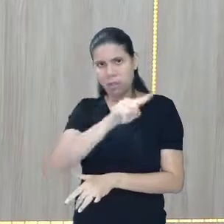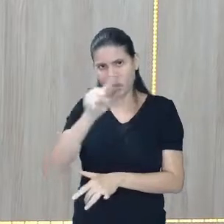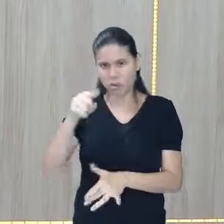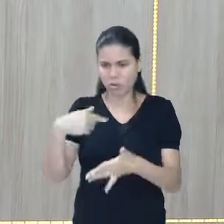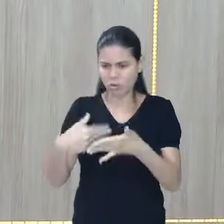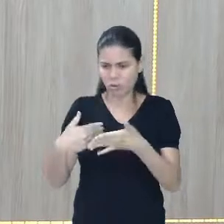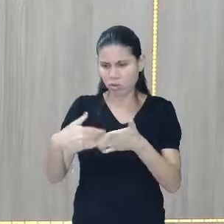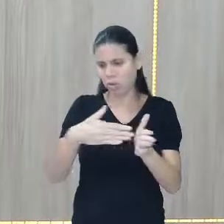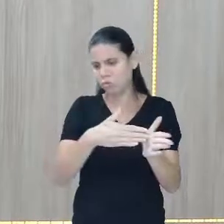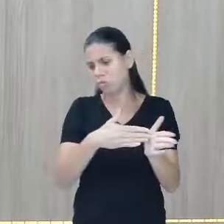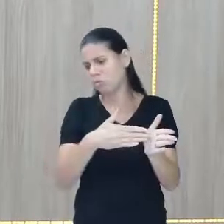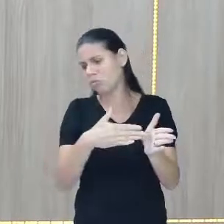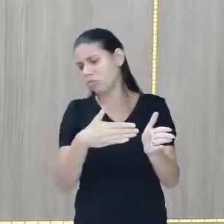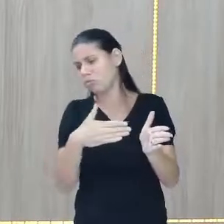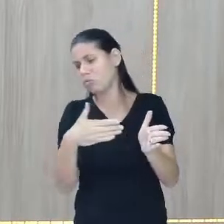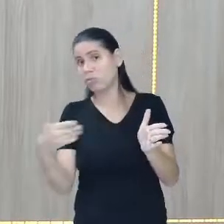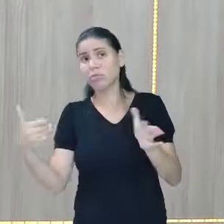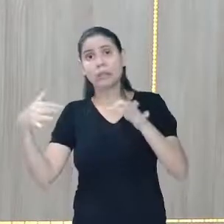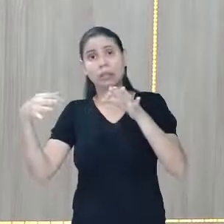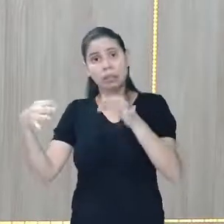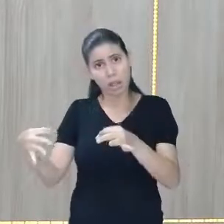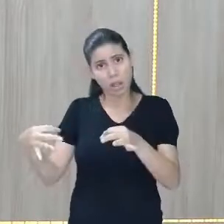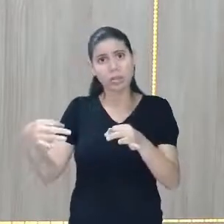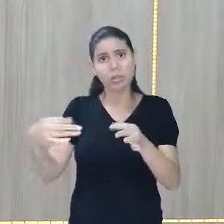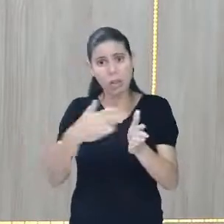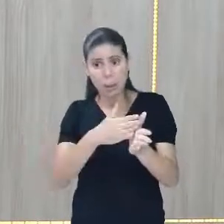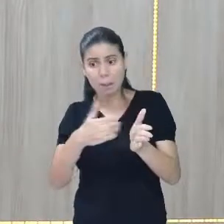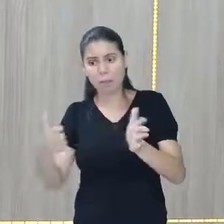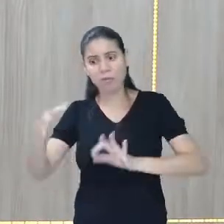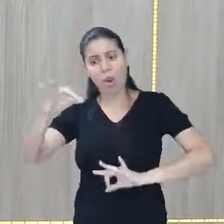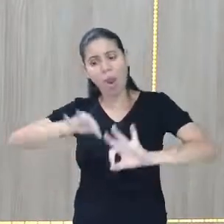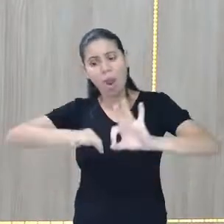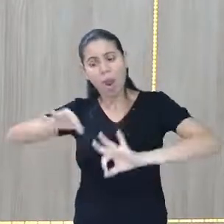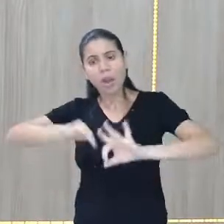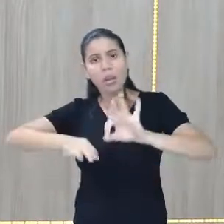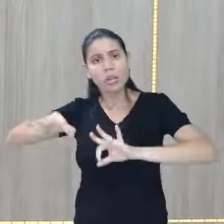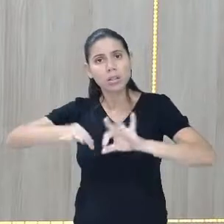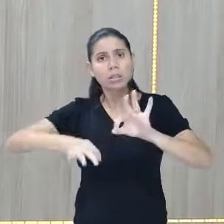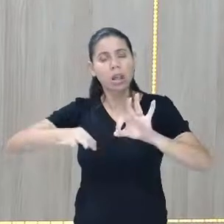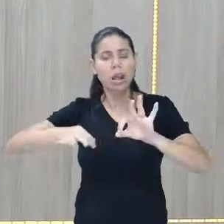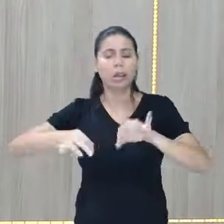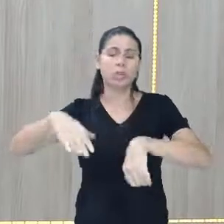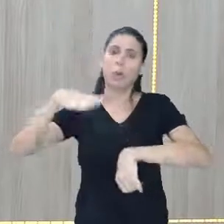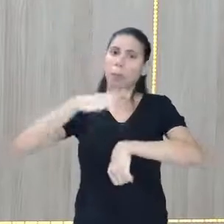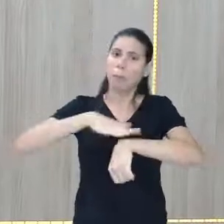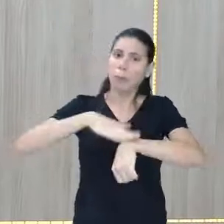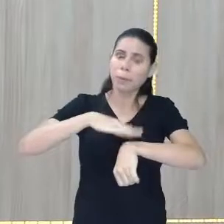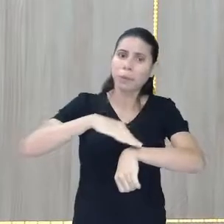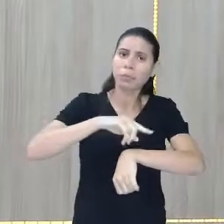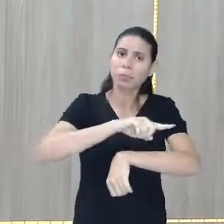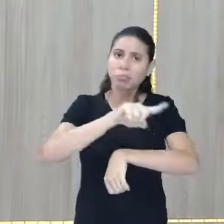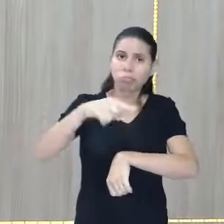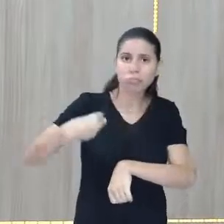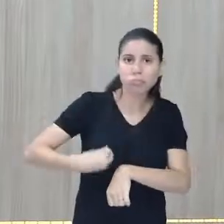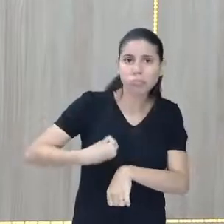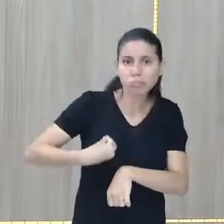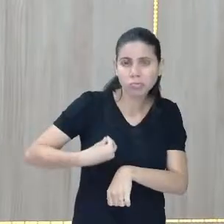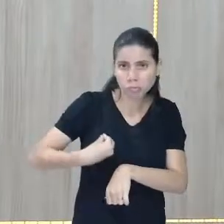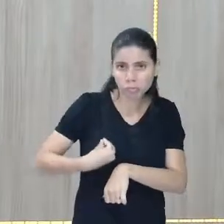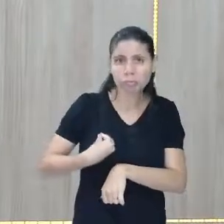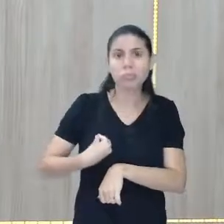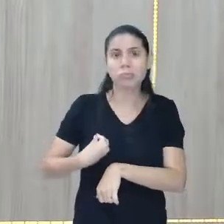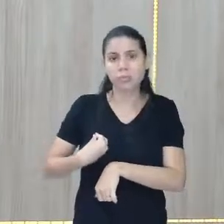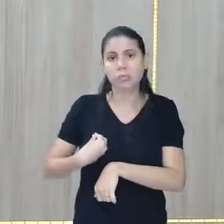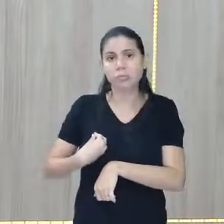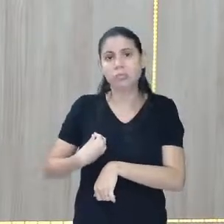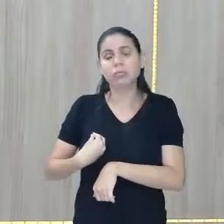estão atravessando, de fato, todo um ciclo que foi preparado de acordo com a situação de vocês, de acordo com a demanda de vocês,